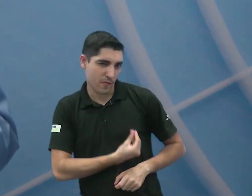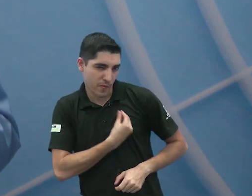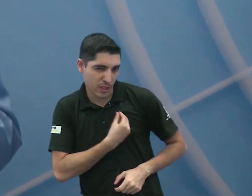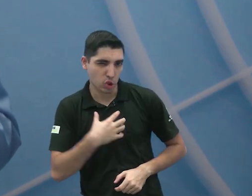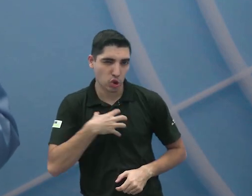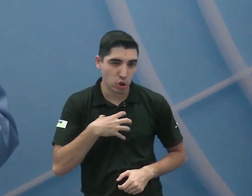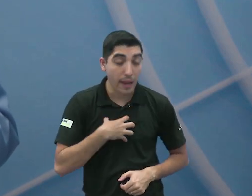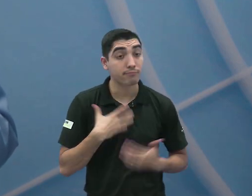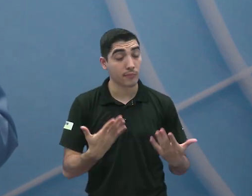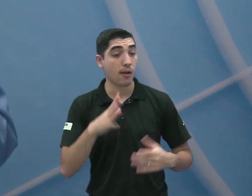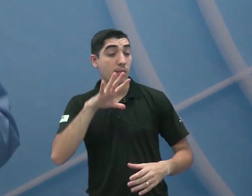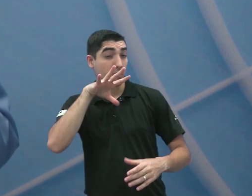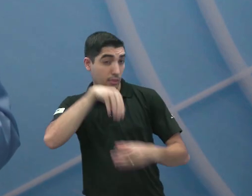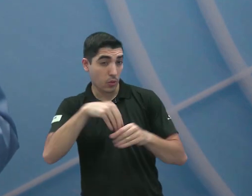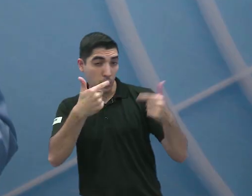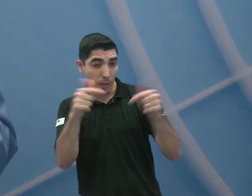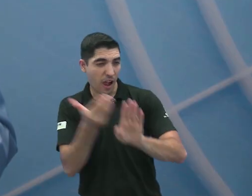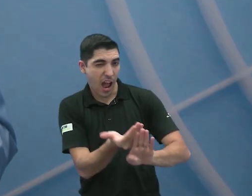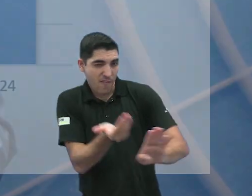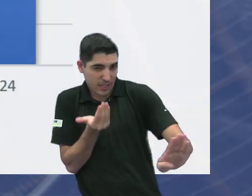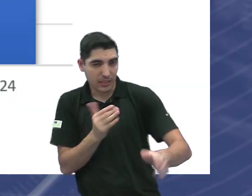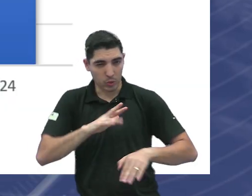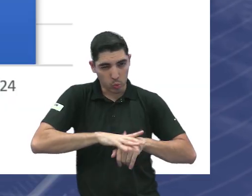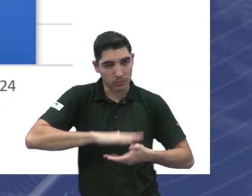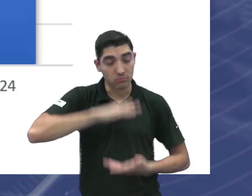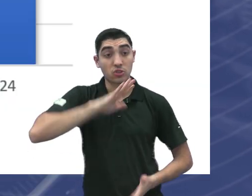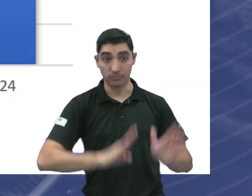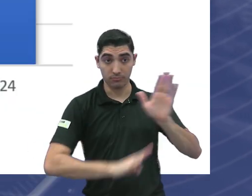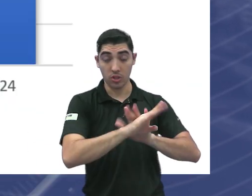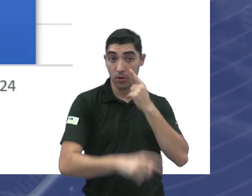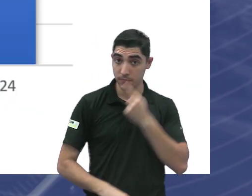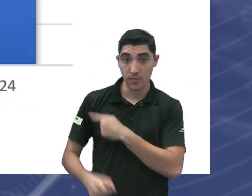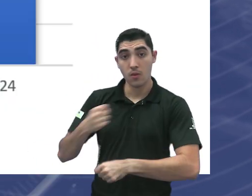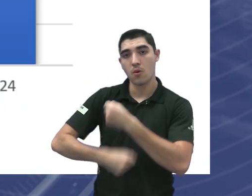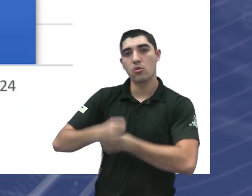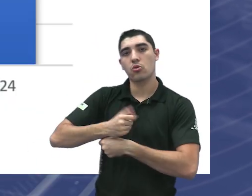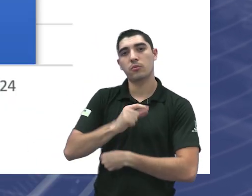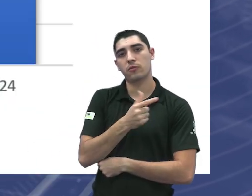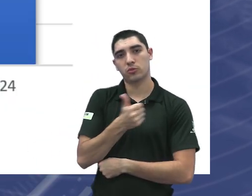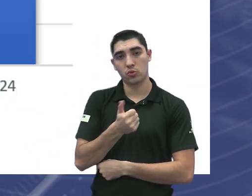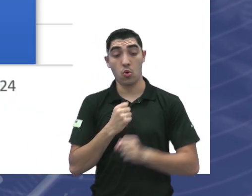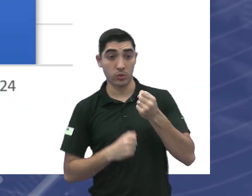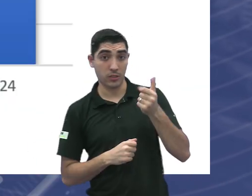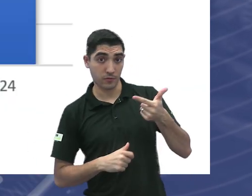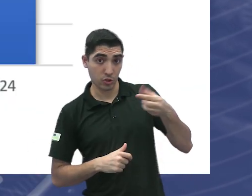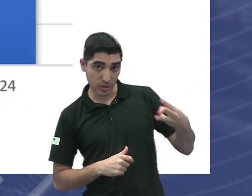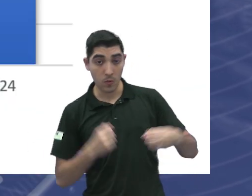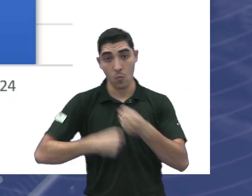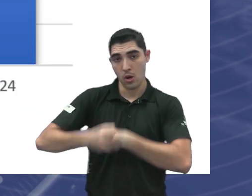afastamentos temporários por burnout evoluíram assim. Em 2021, 823.